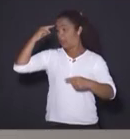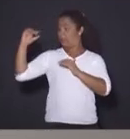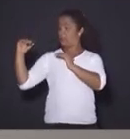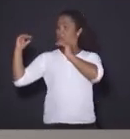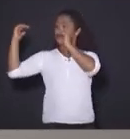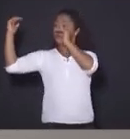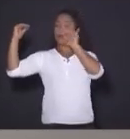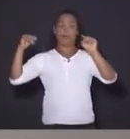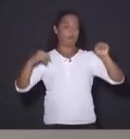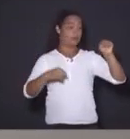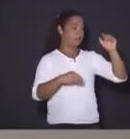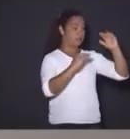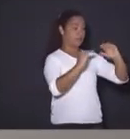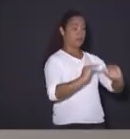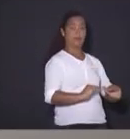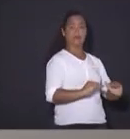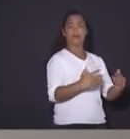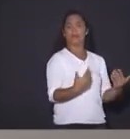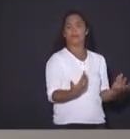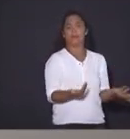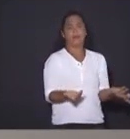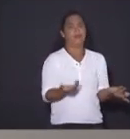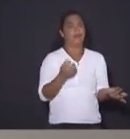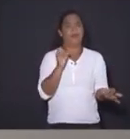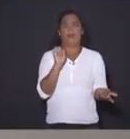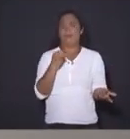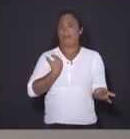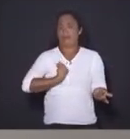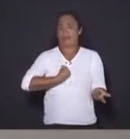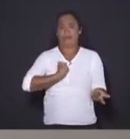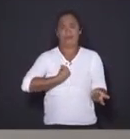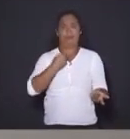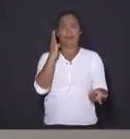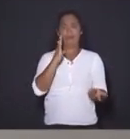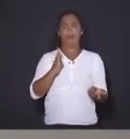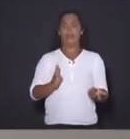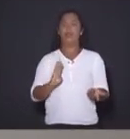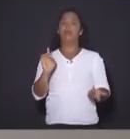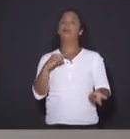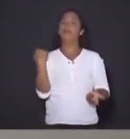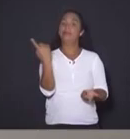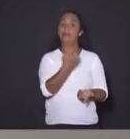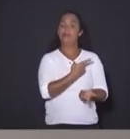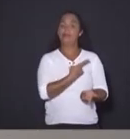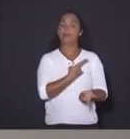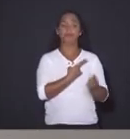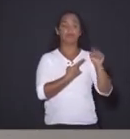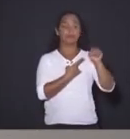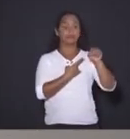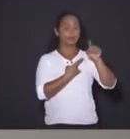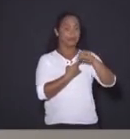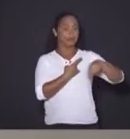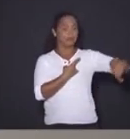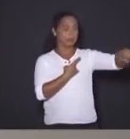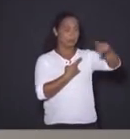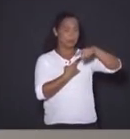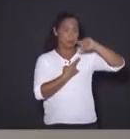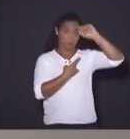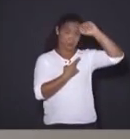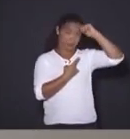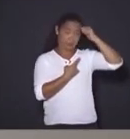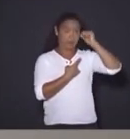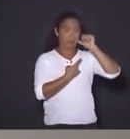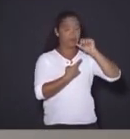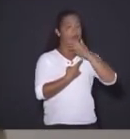racial como se isso fosse algo existente no brasil e nós colocamos o sujeito negros as negras e os negros